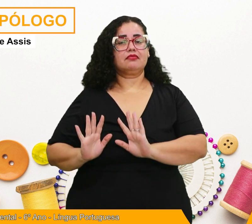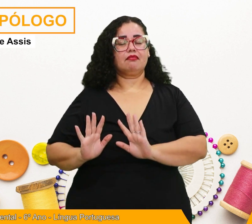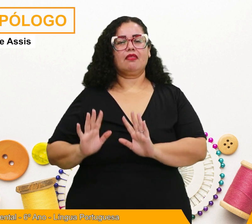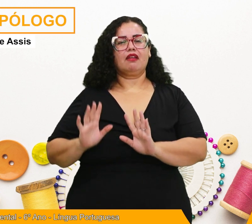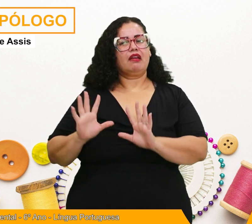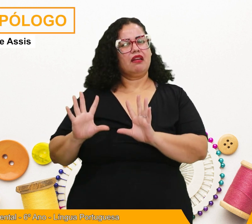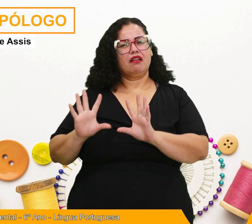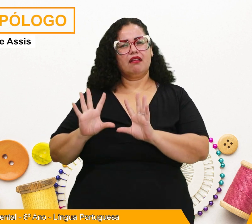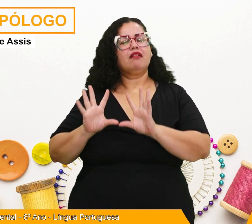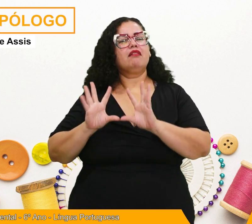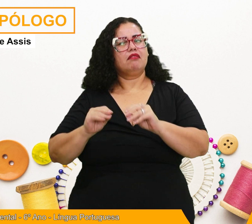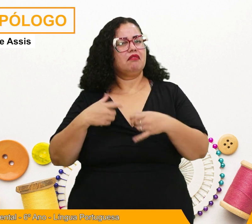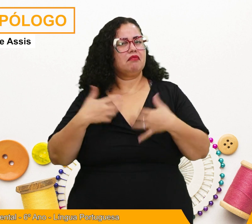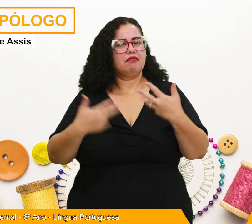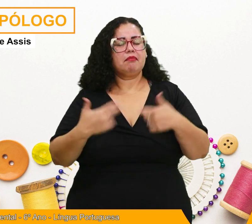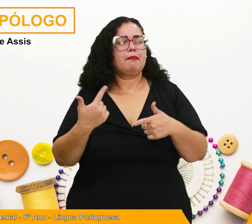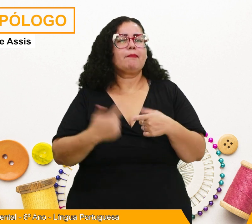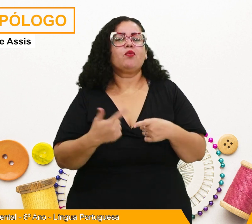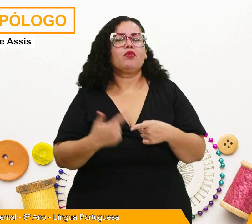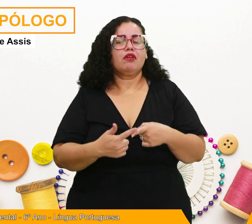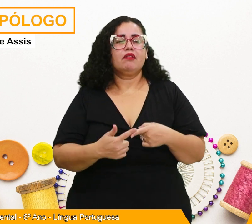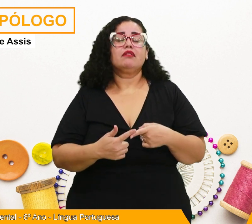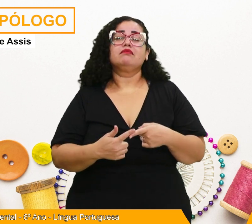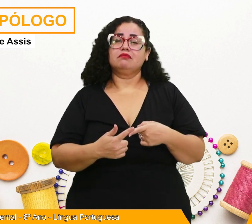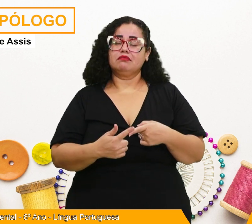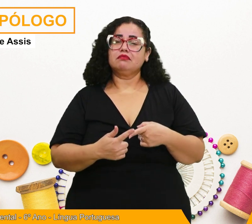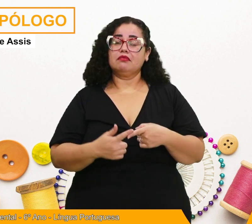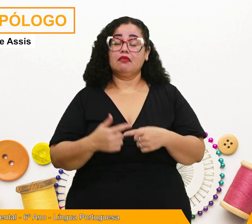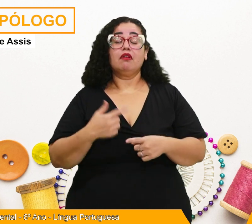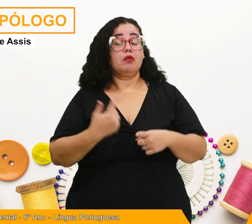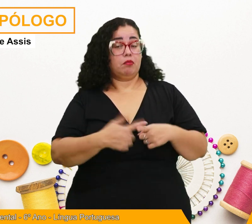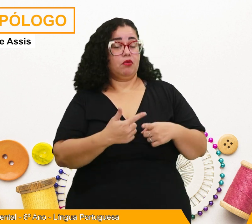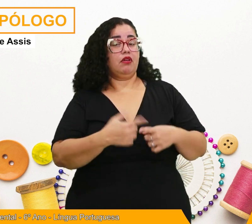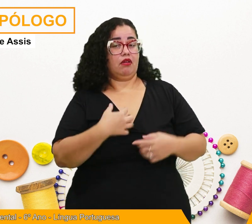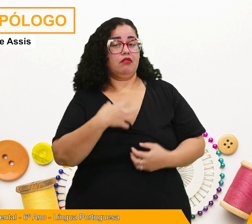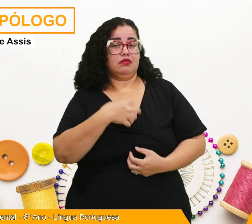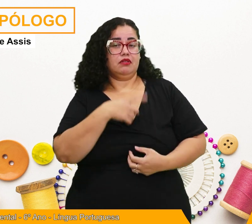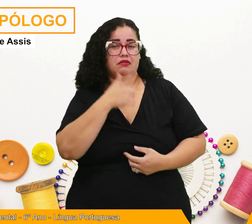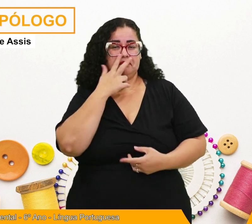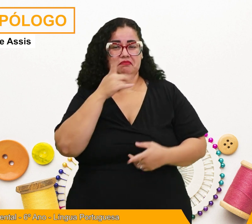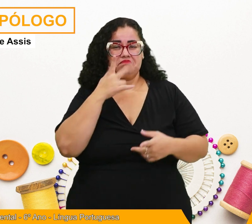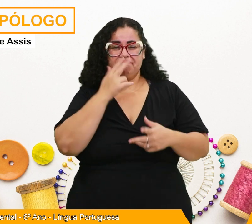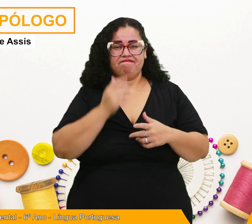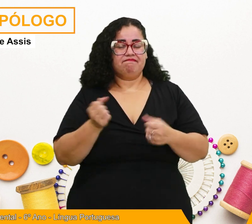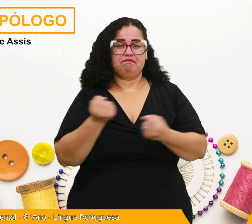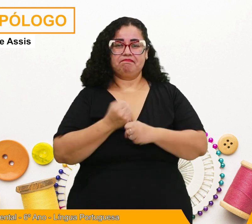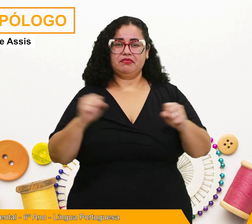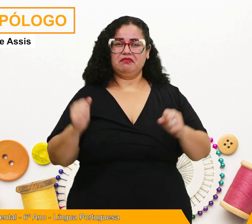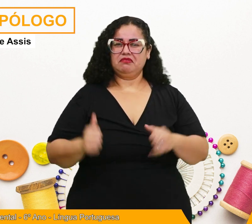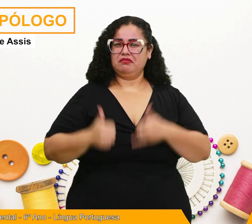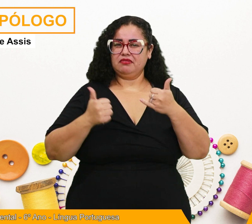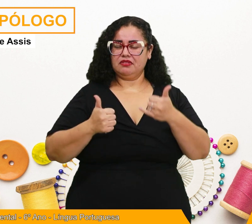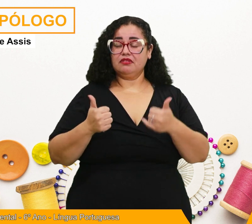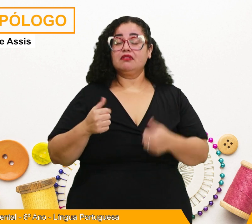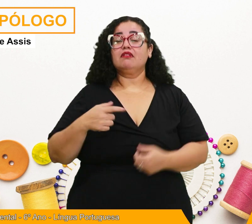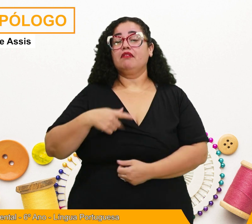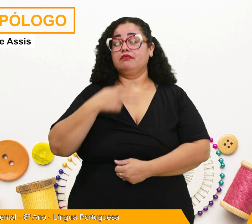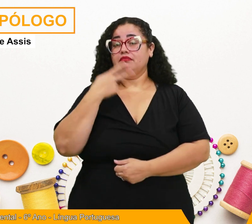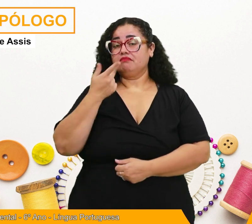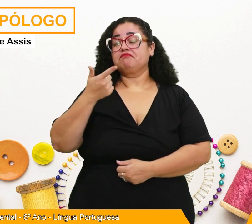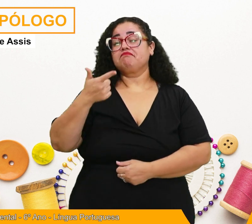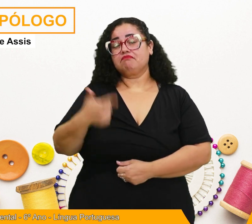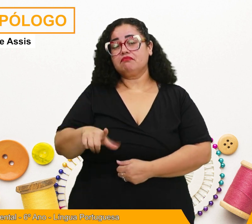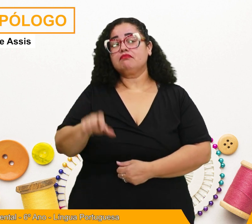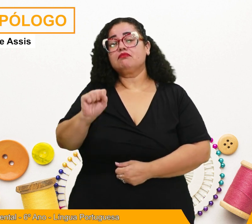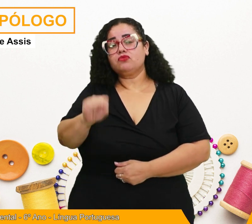a deixe? Que a deixe por quê? Porque lhe digo que está com um ar insuportável? Repito que sim,